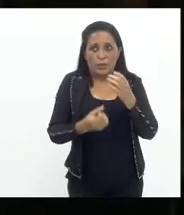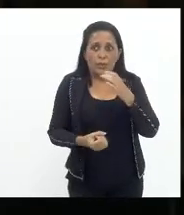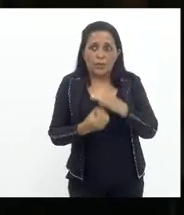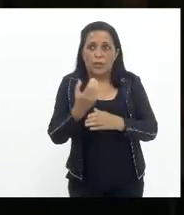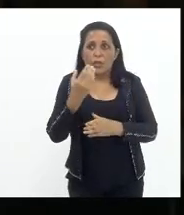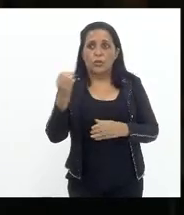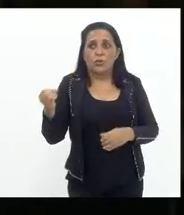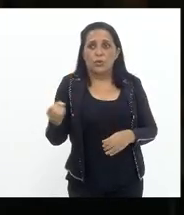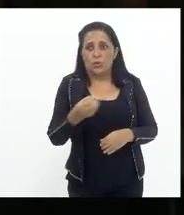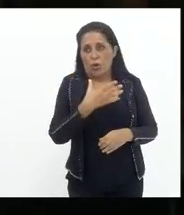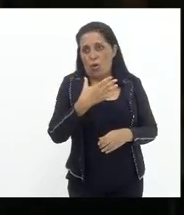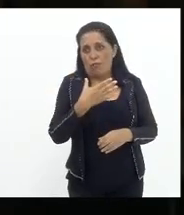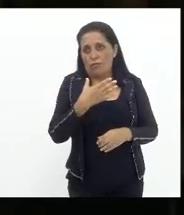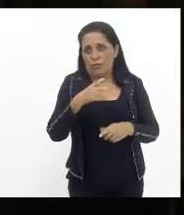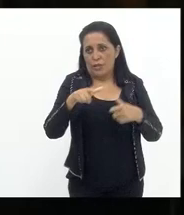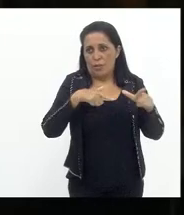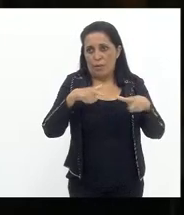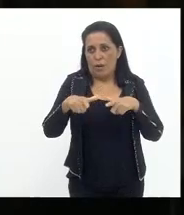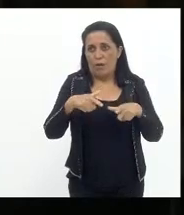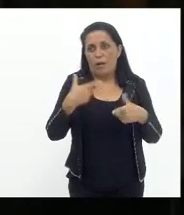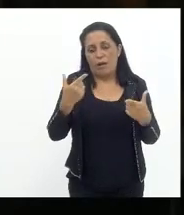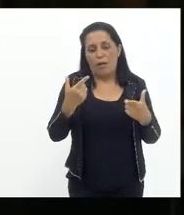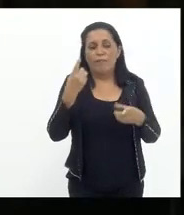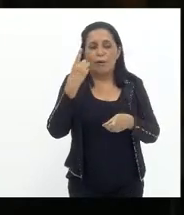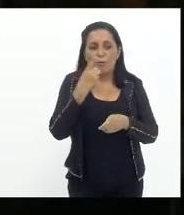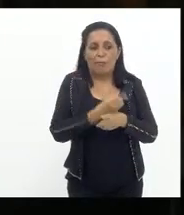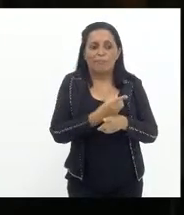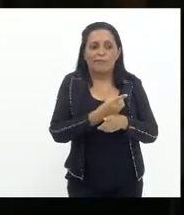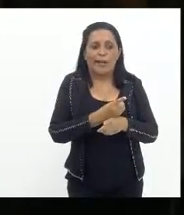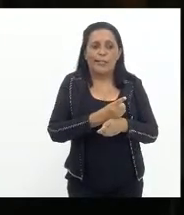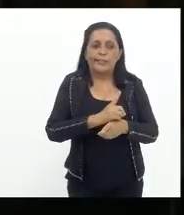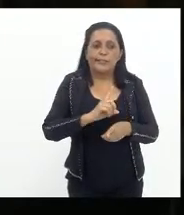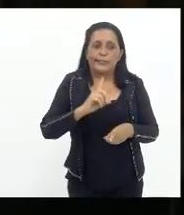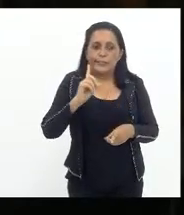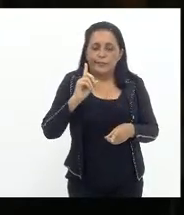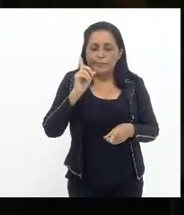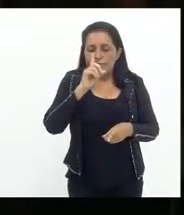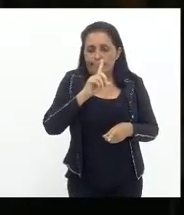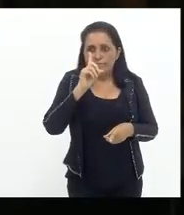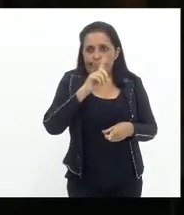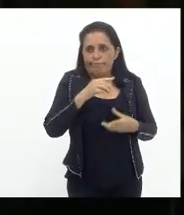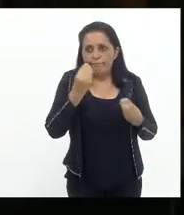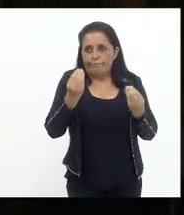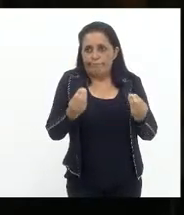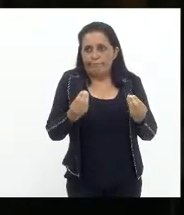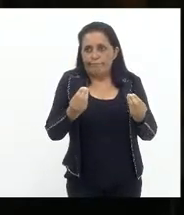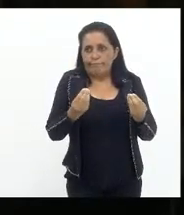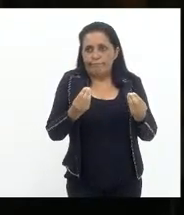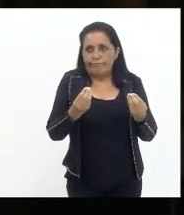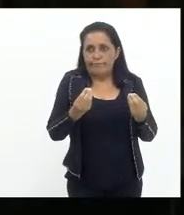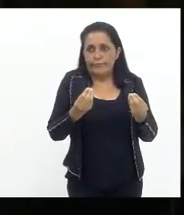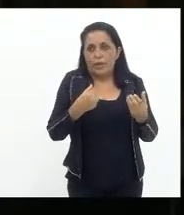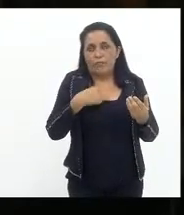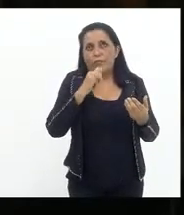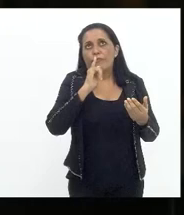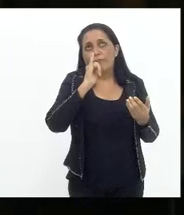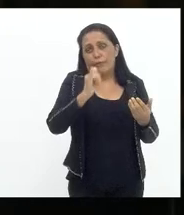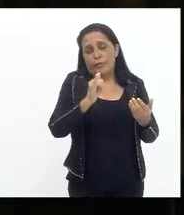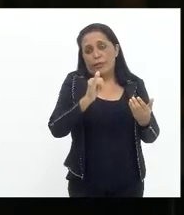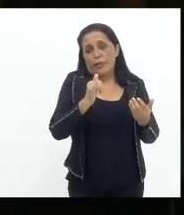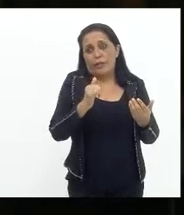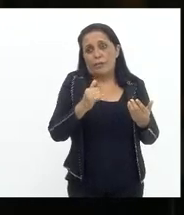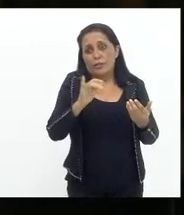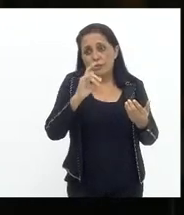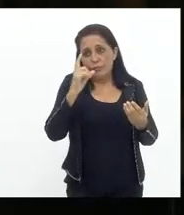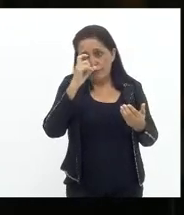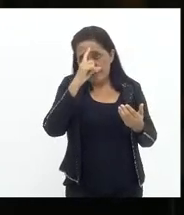novos, ela vai encontrar um óbice no regime de recuperação fiscal. Então, infelizmente, eu tenho que dar essa notícia. Seria